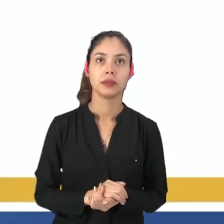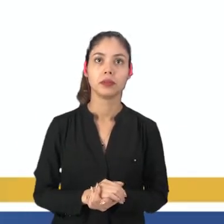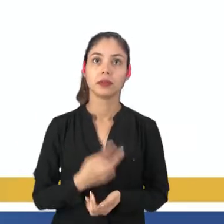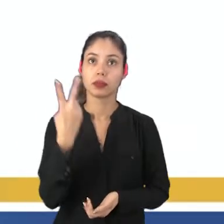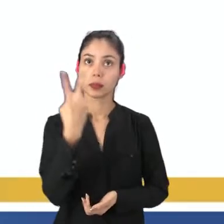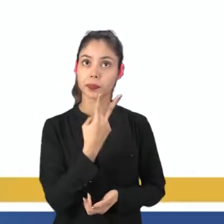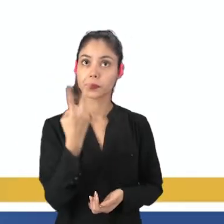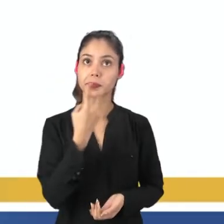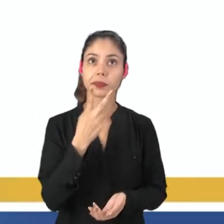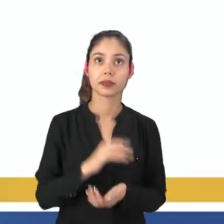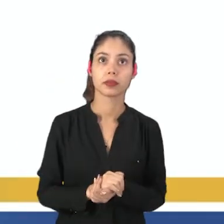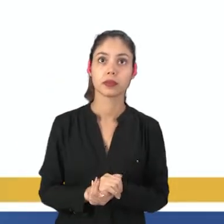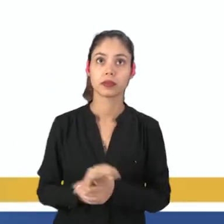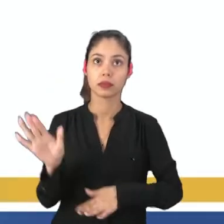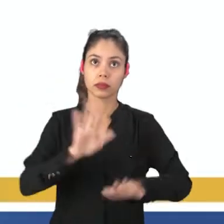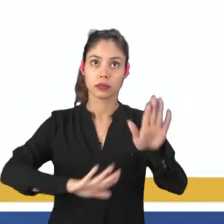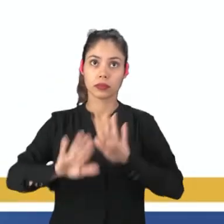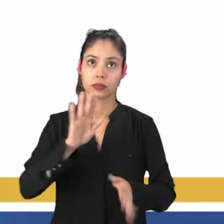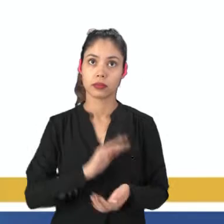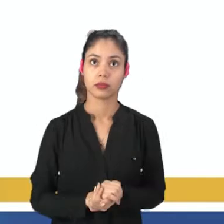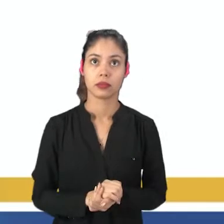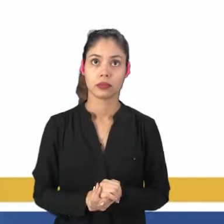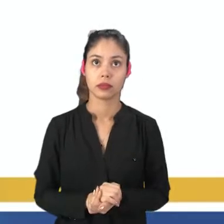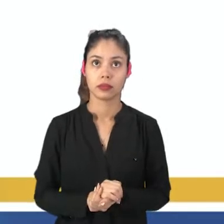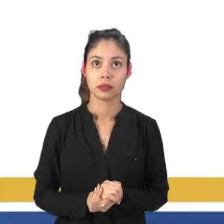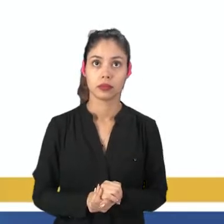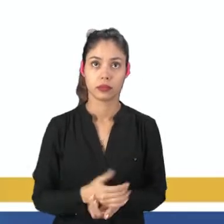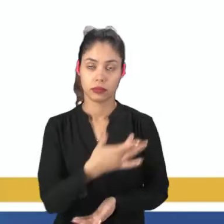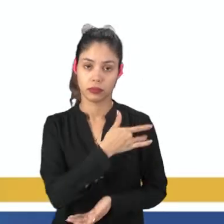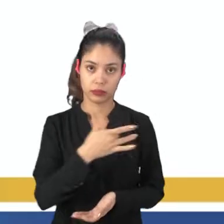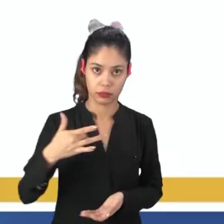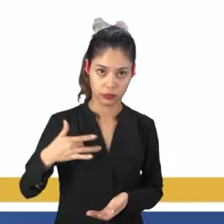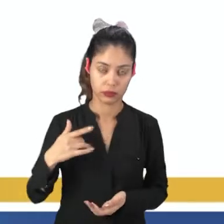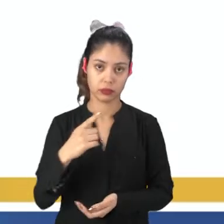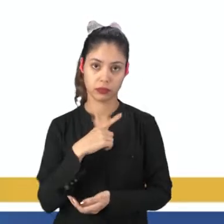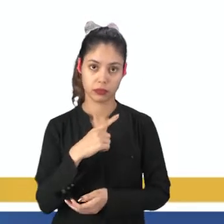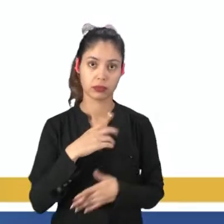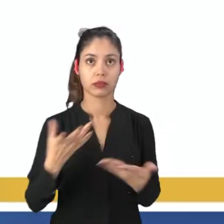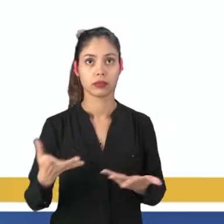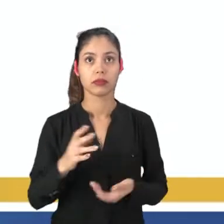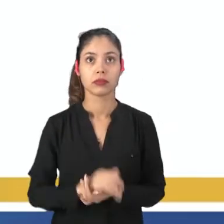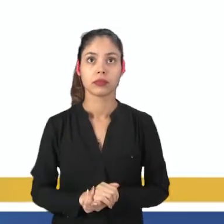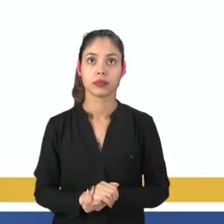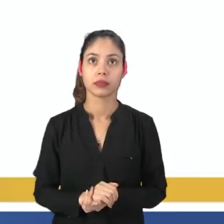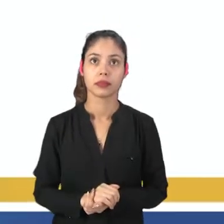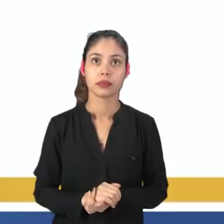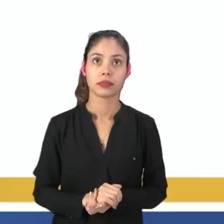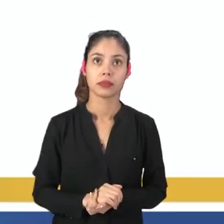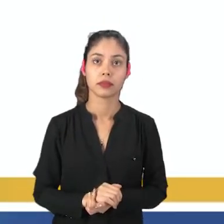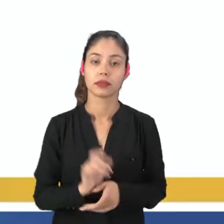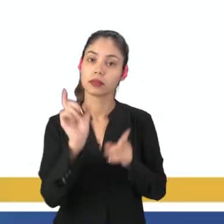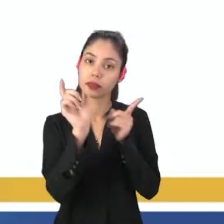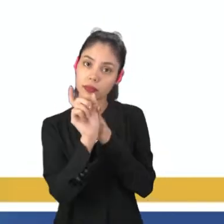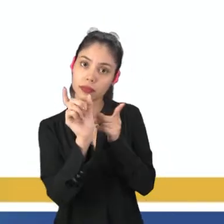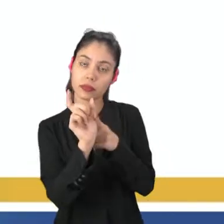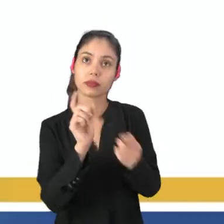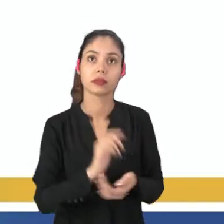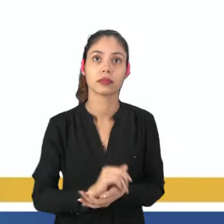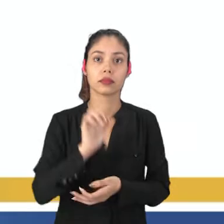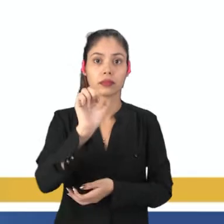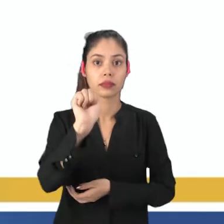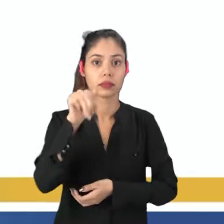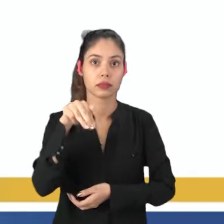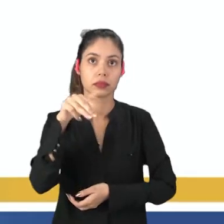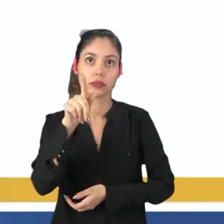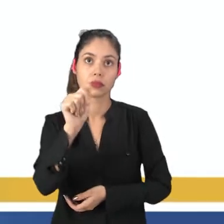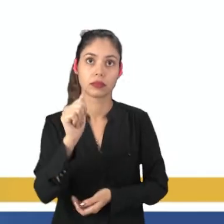Ambas as propagandas tratam sobre a prevenção e cuidados que devemos ter com a saúde. Além da palavra amiga na propaganda